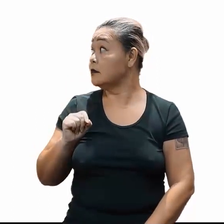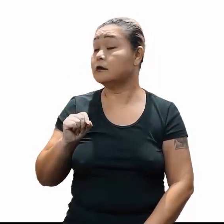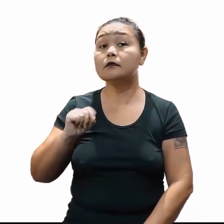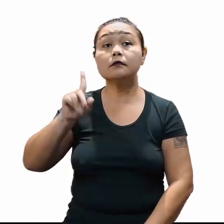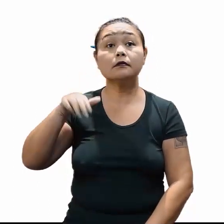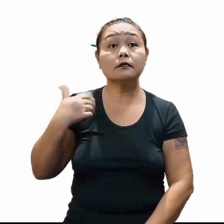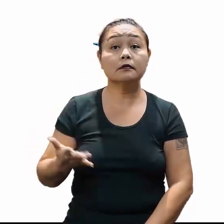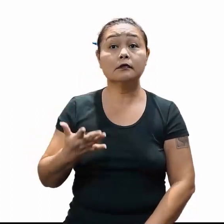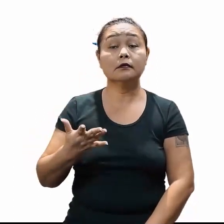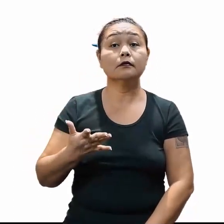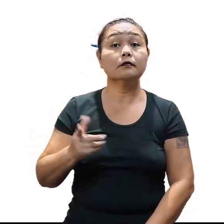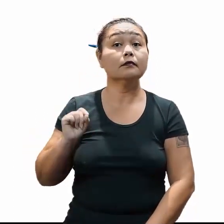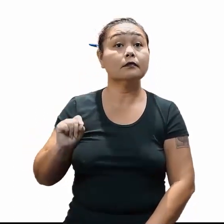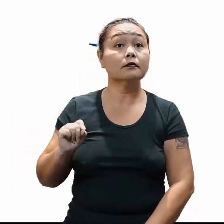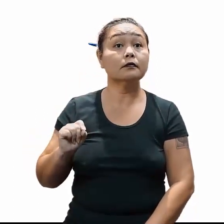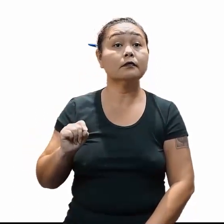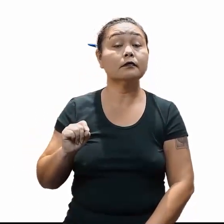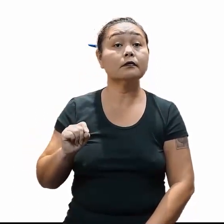do